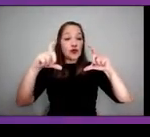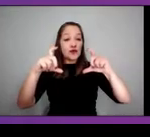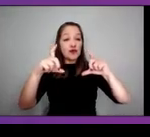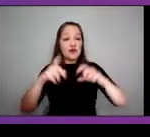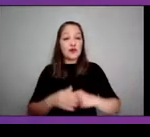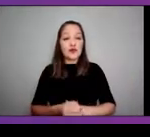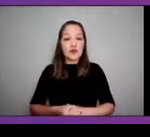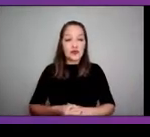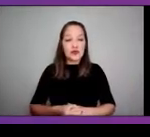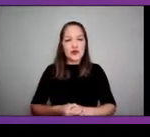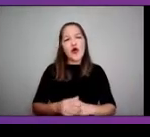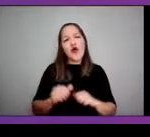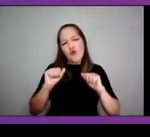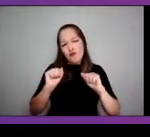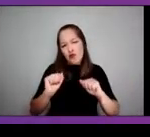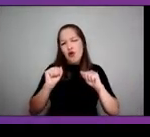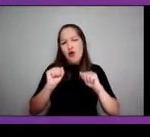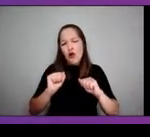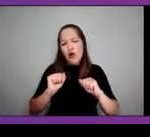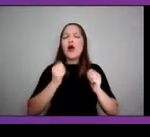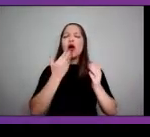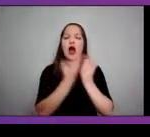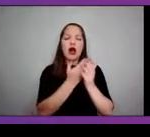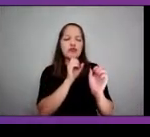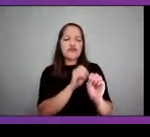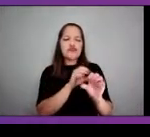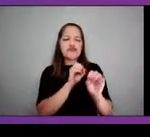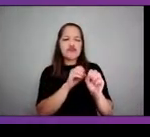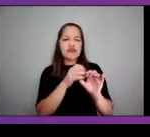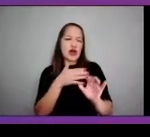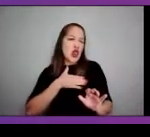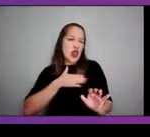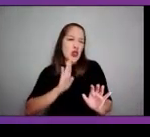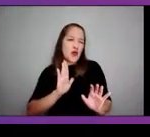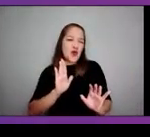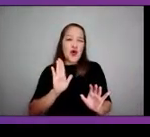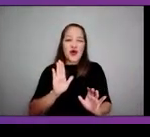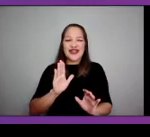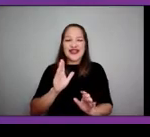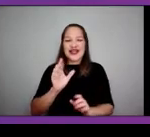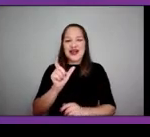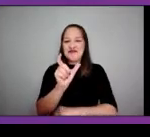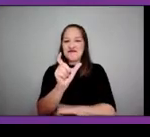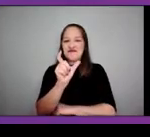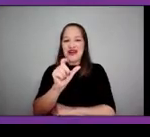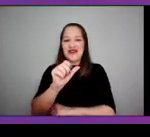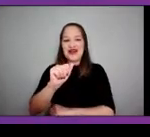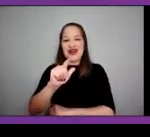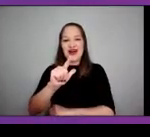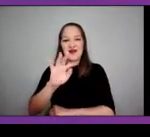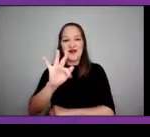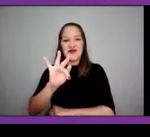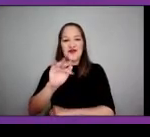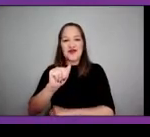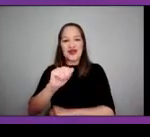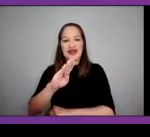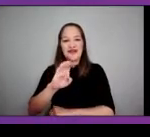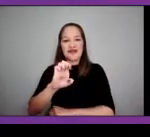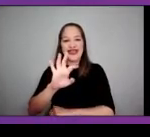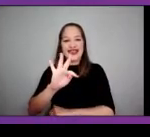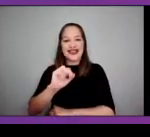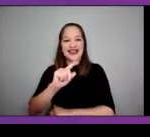também pode ter uma aula que seja a gente não a palavra alfabetização imagética de alguém tiver aqui